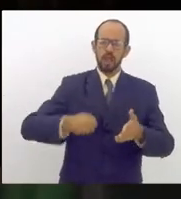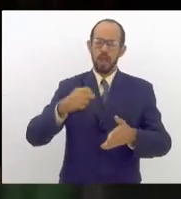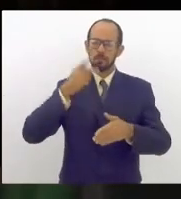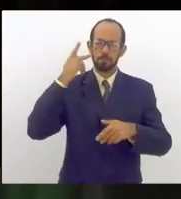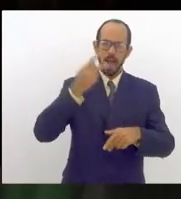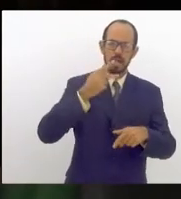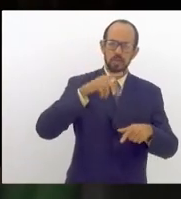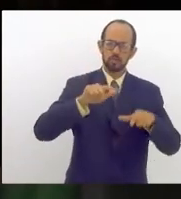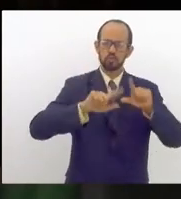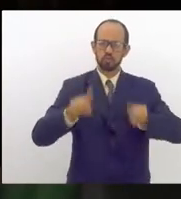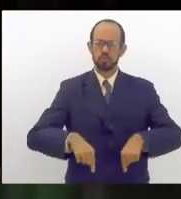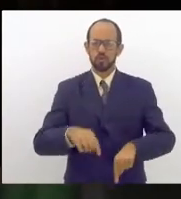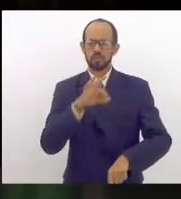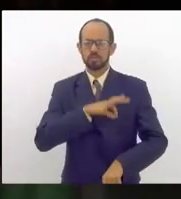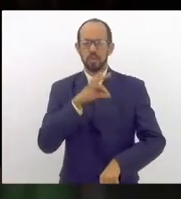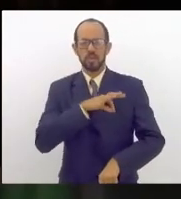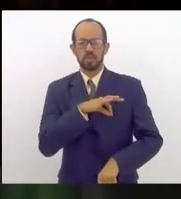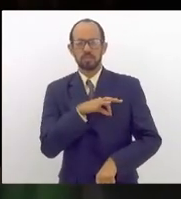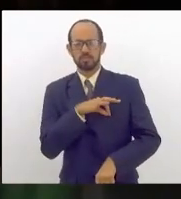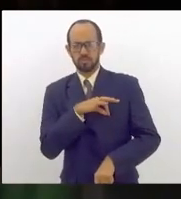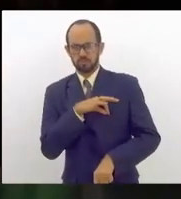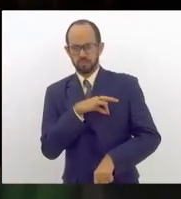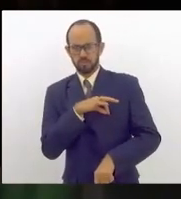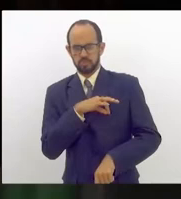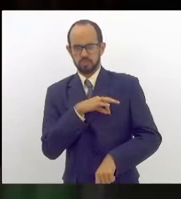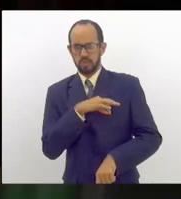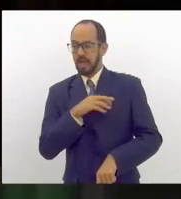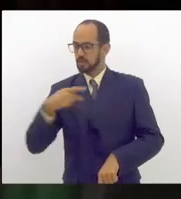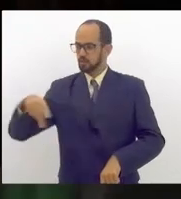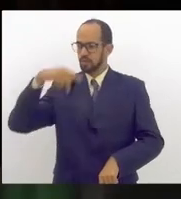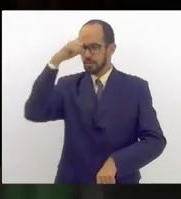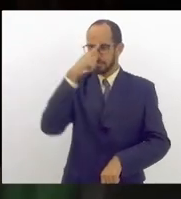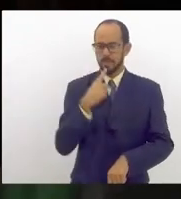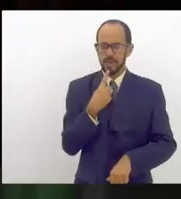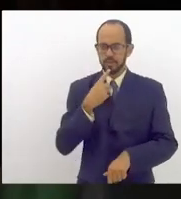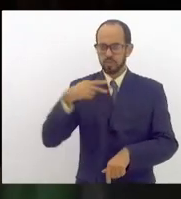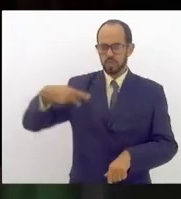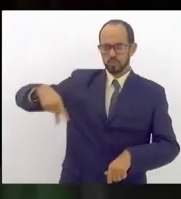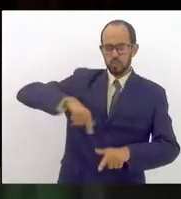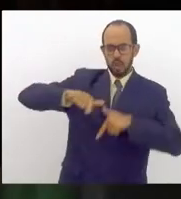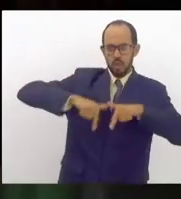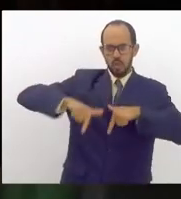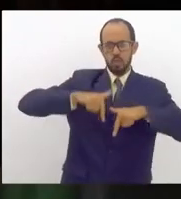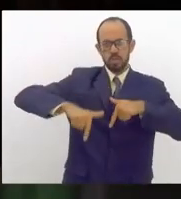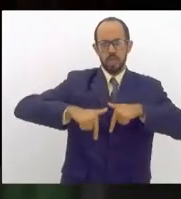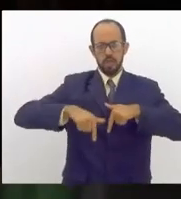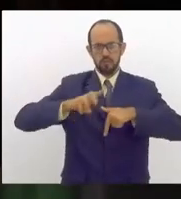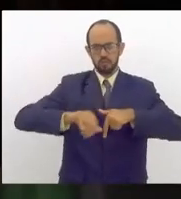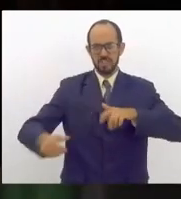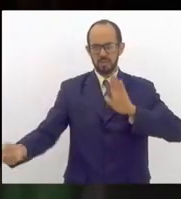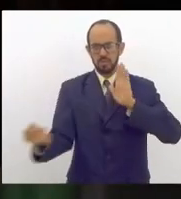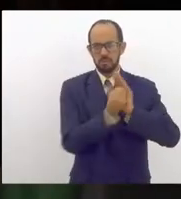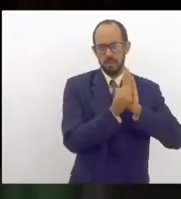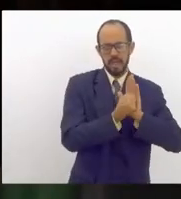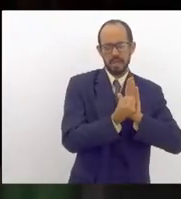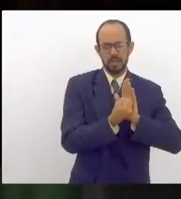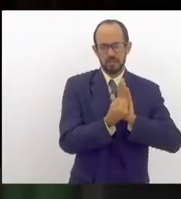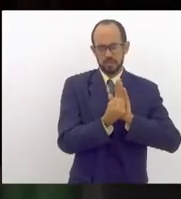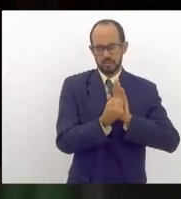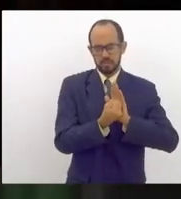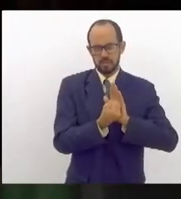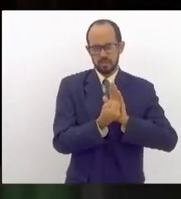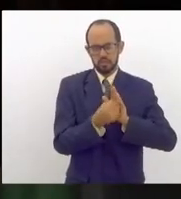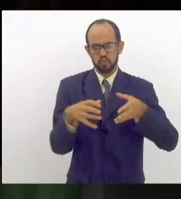Então essa sua imagem e essa sua luta ela vai ficar marcada junto uma